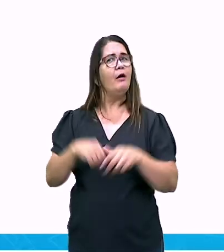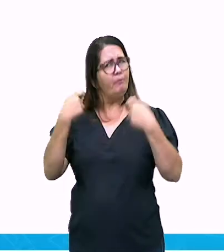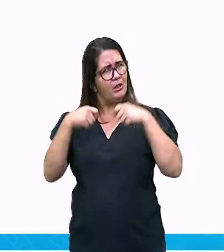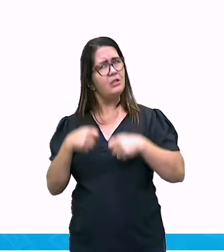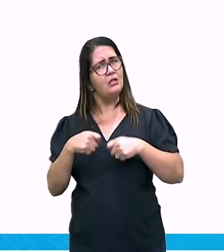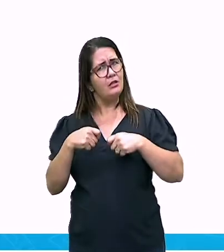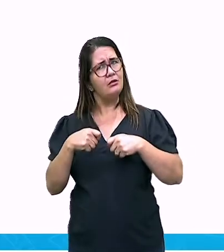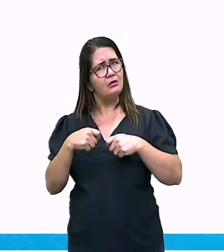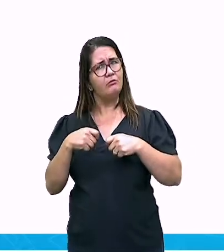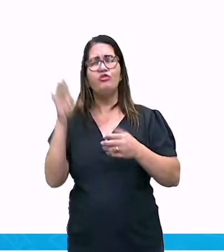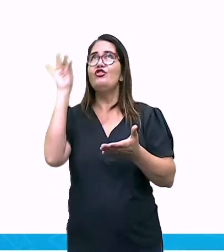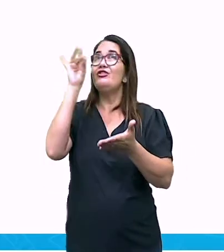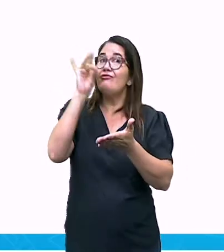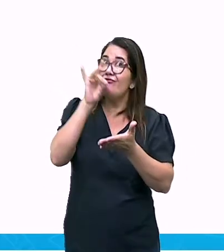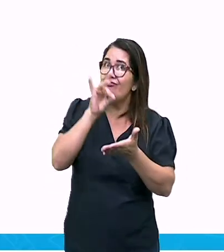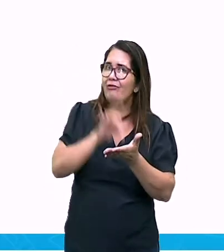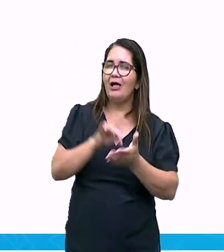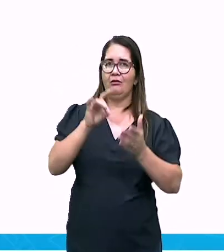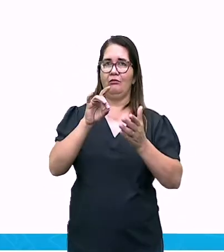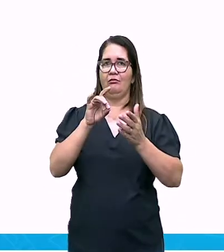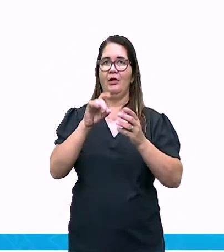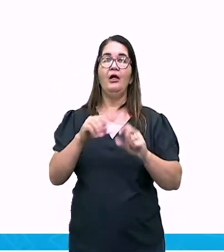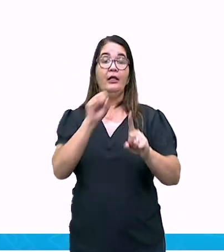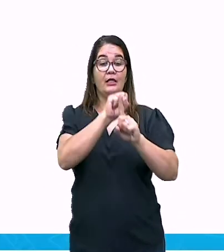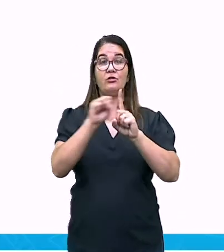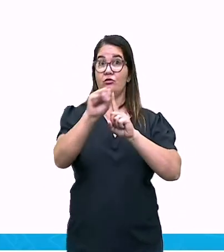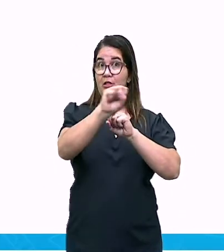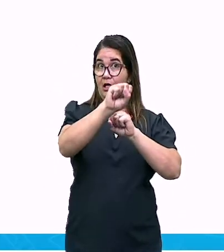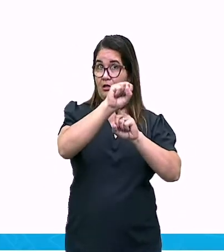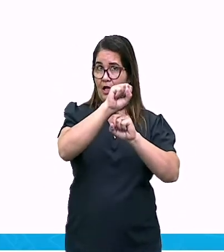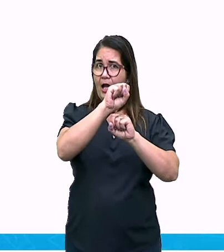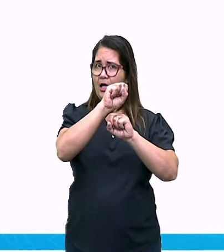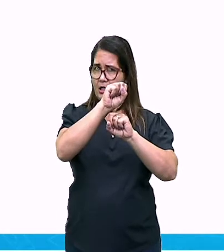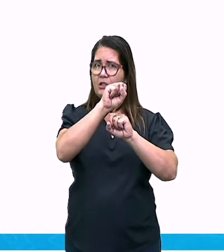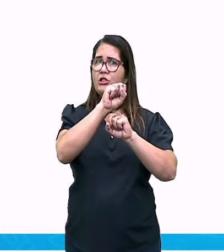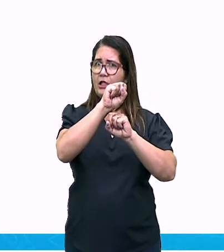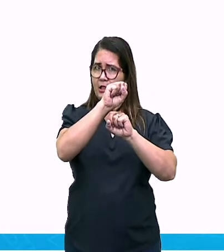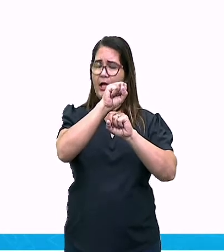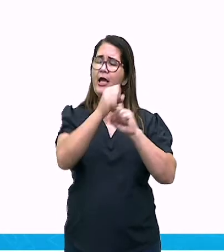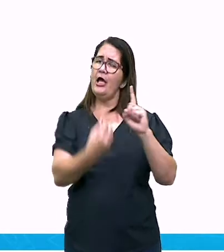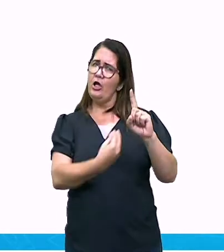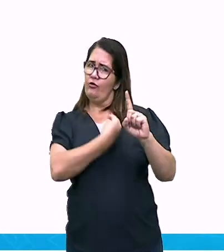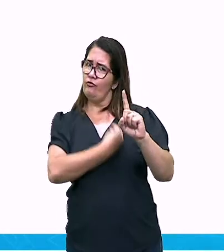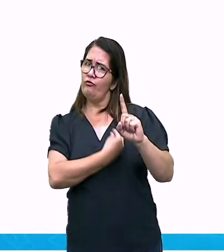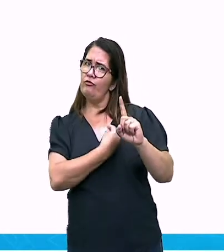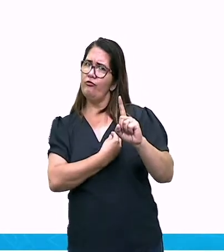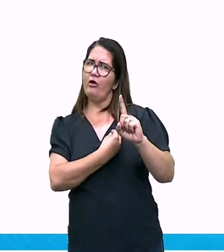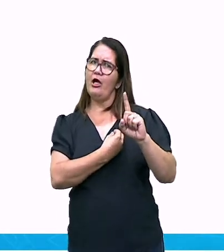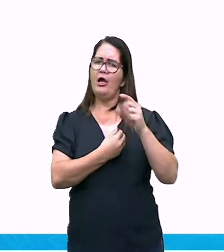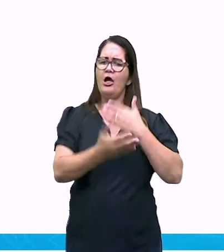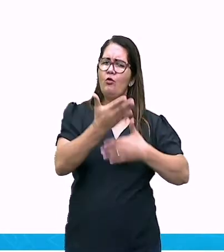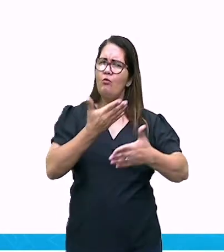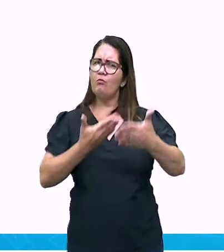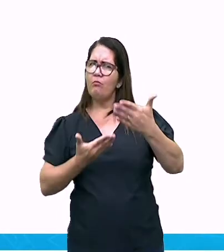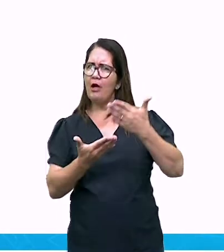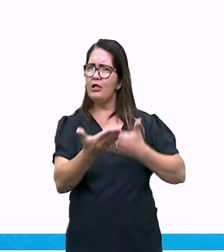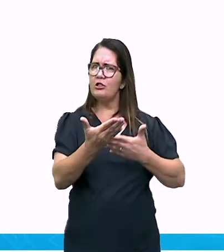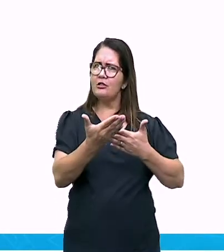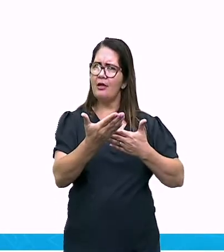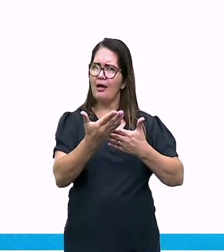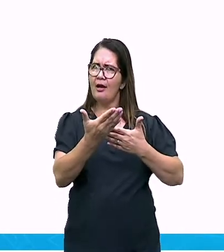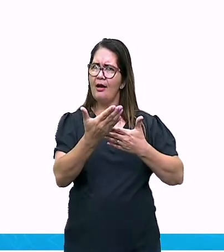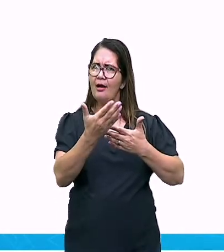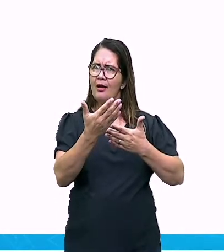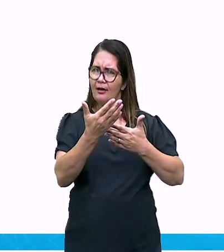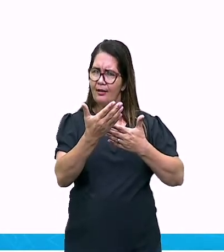preciso entender um pouco sobre essa política. Então, olha só, viver em sociedade e participar da vida